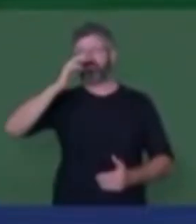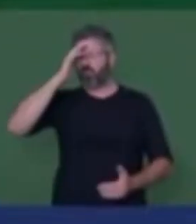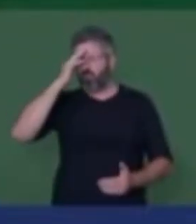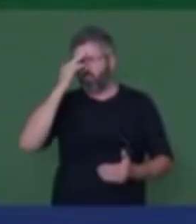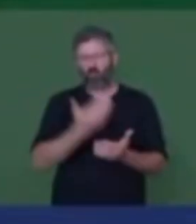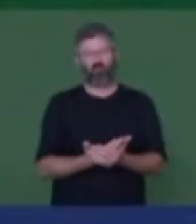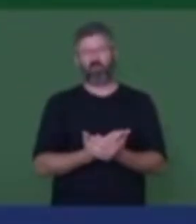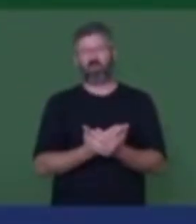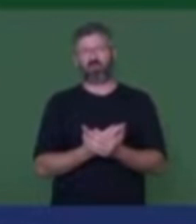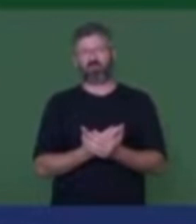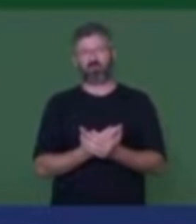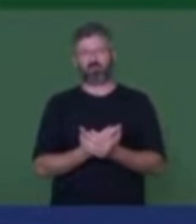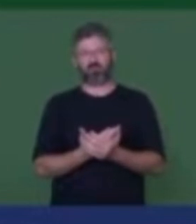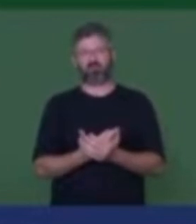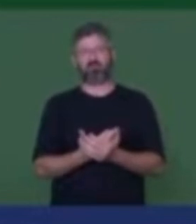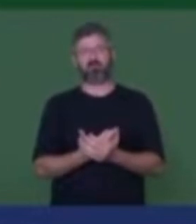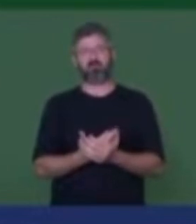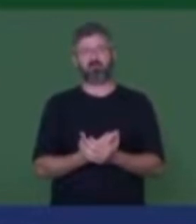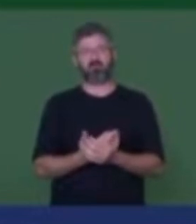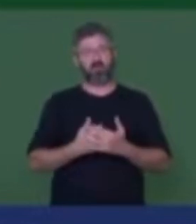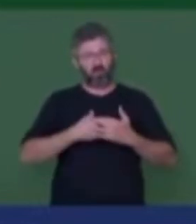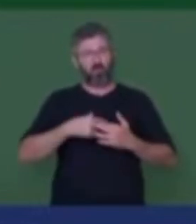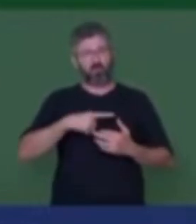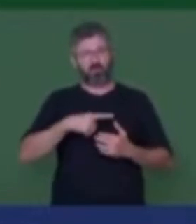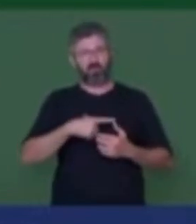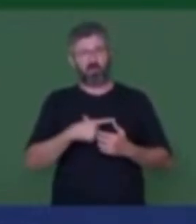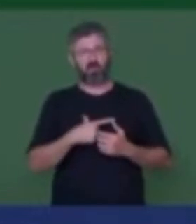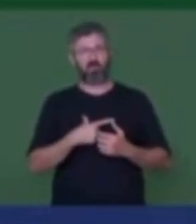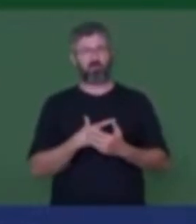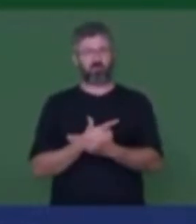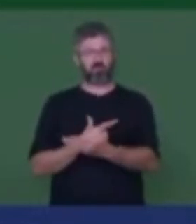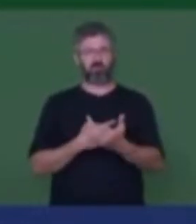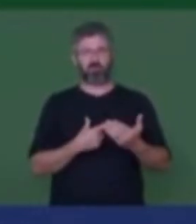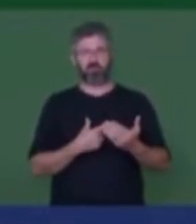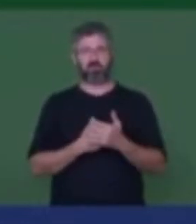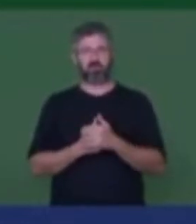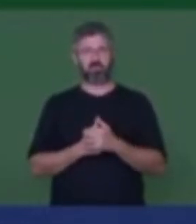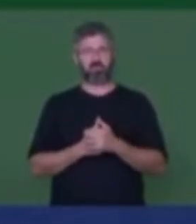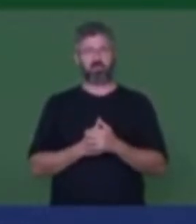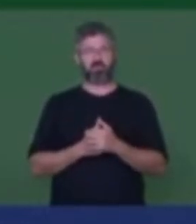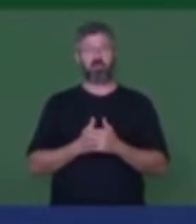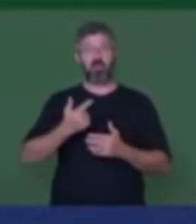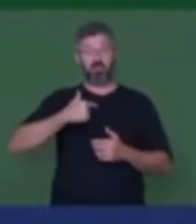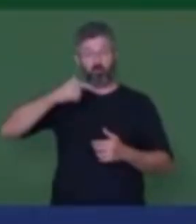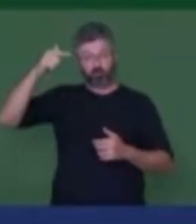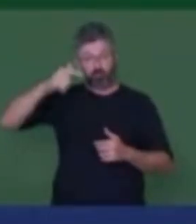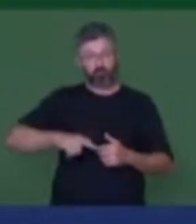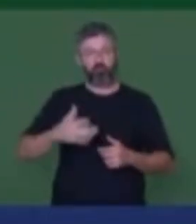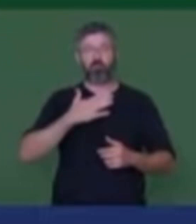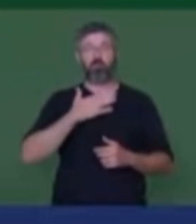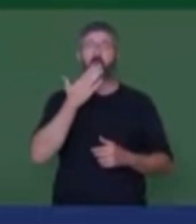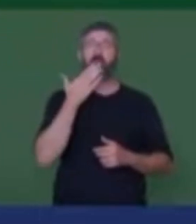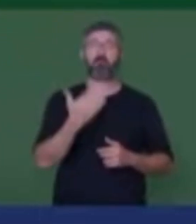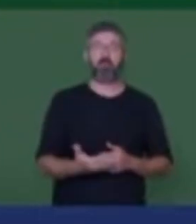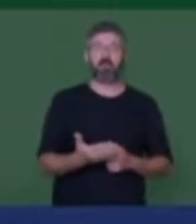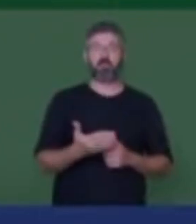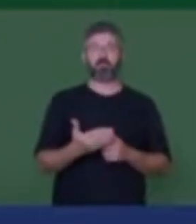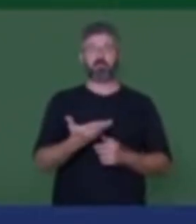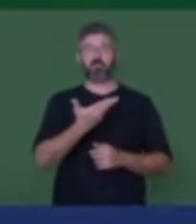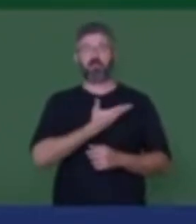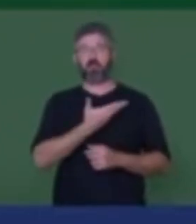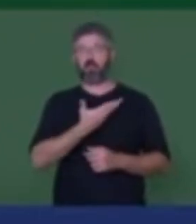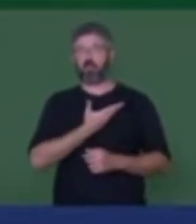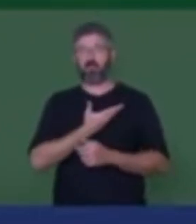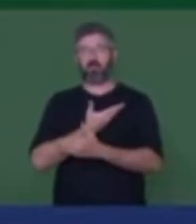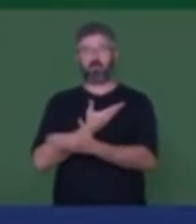sei que tenho e deposito. Renovo aqui o meu apelo aos amigos e